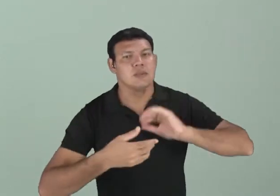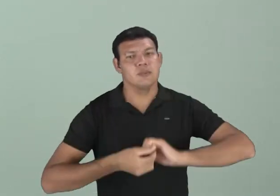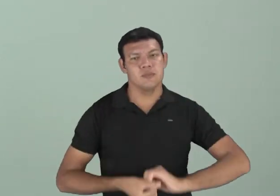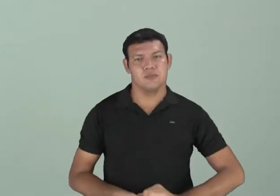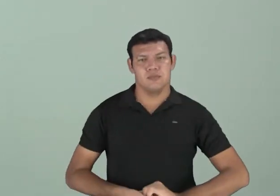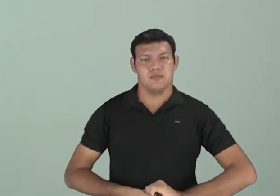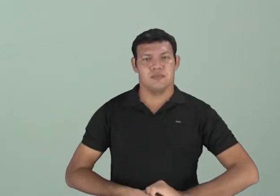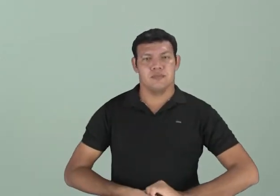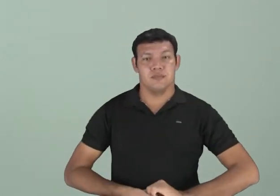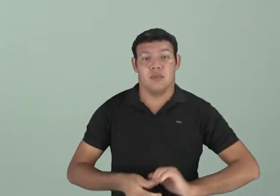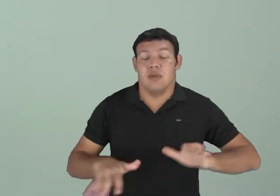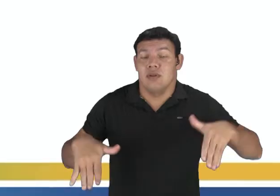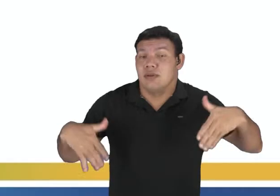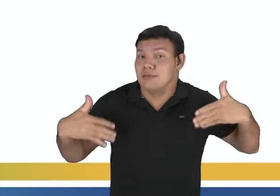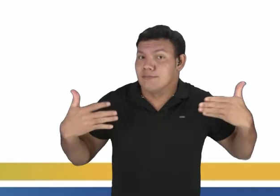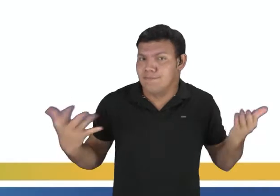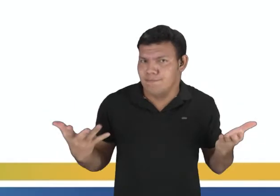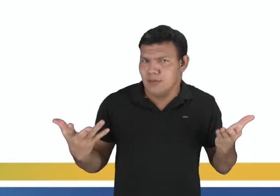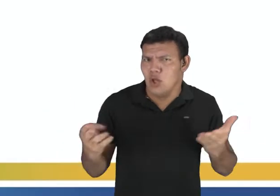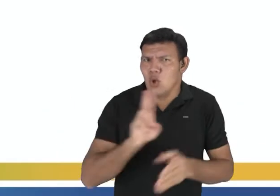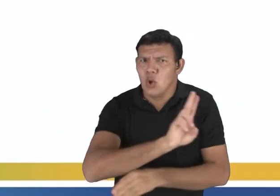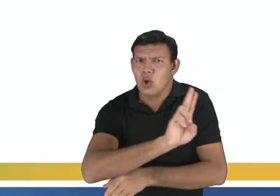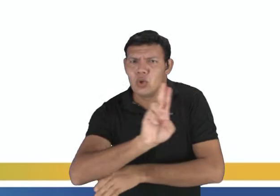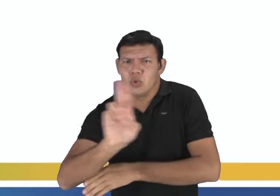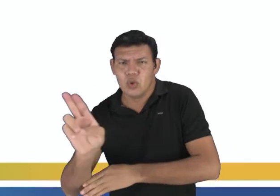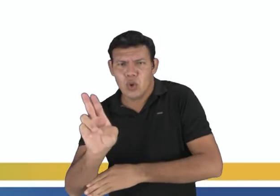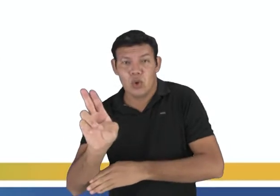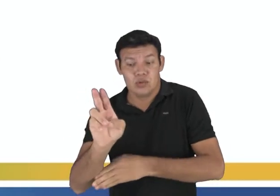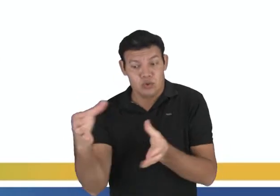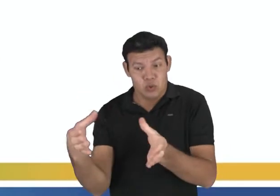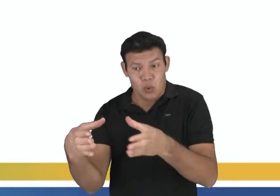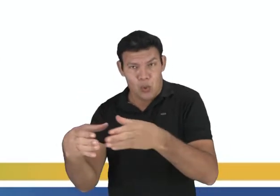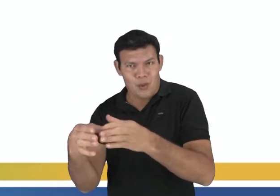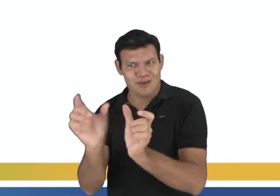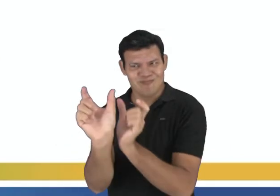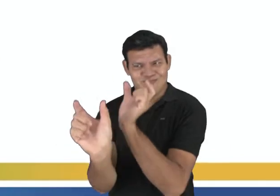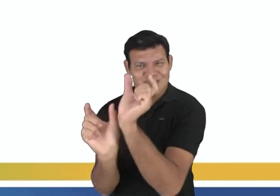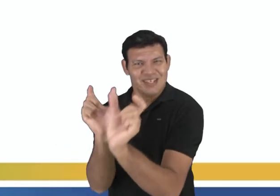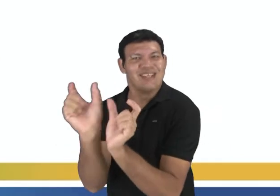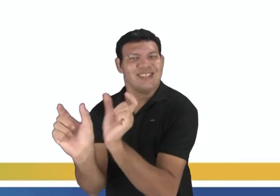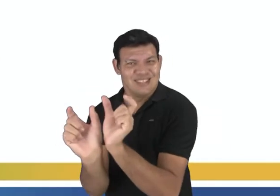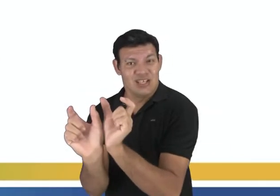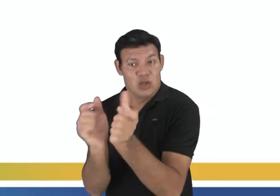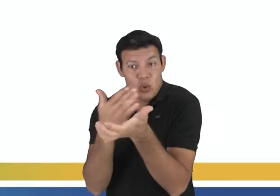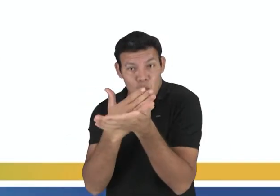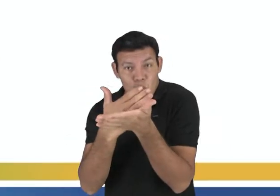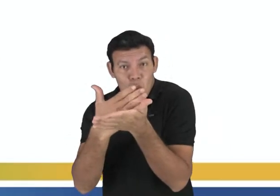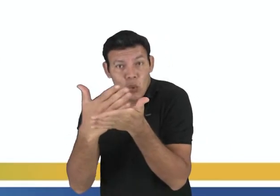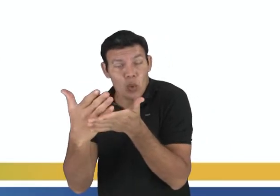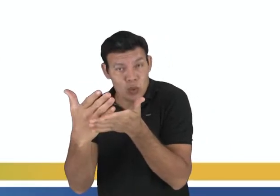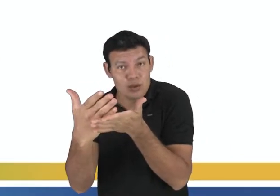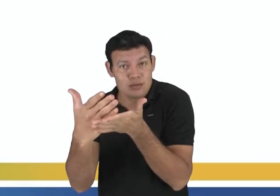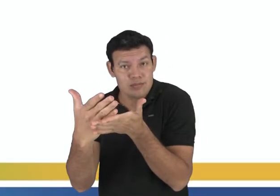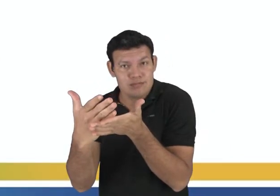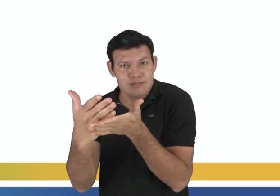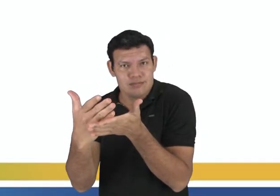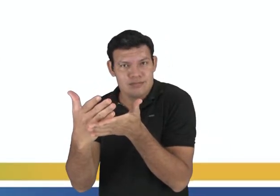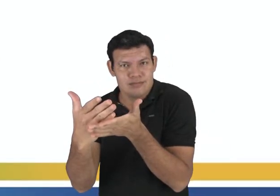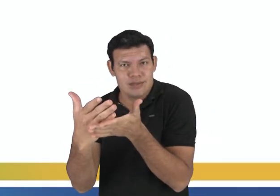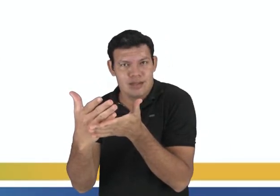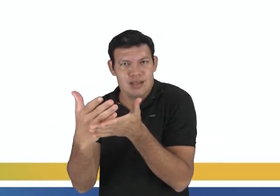question? Bom, é o nome que damos a um grupo de palavras que começam com a sequência de